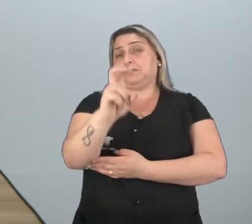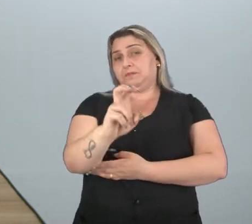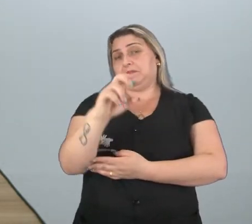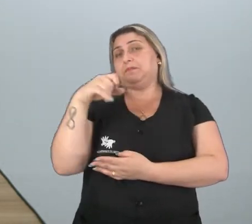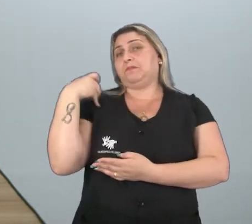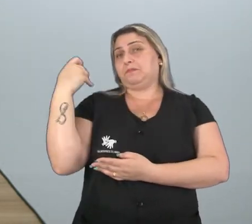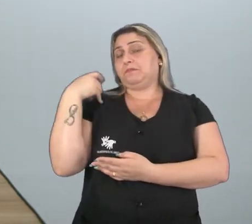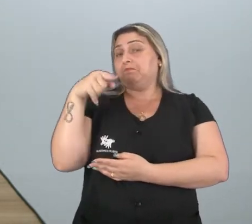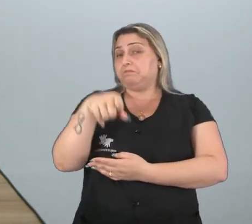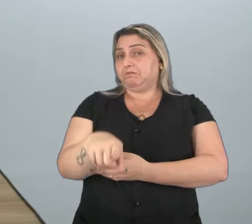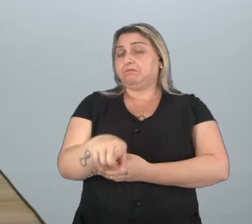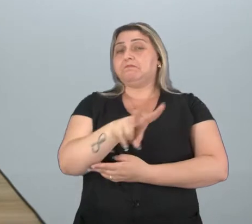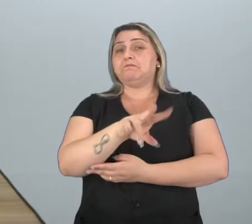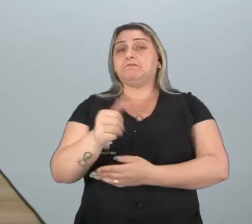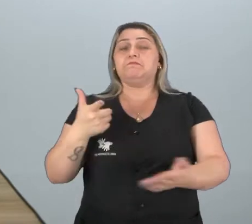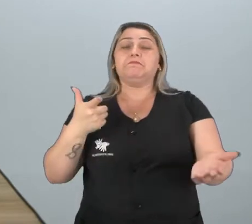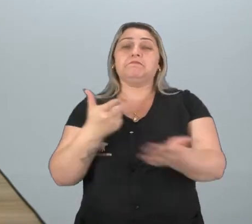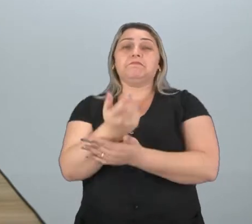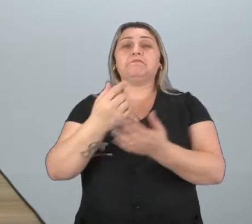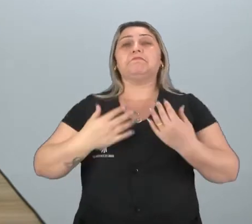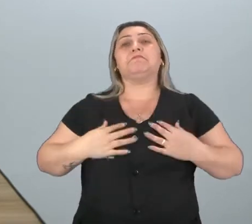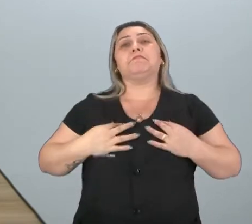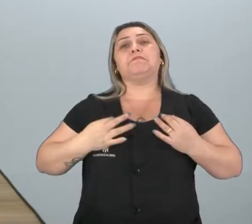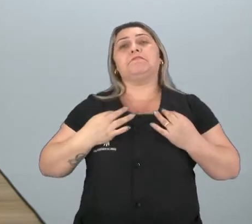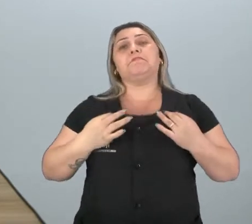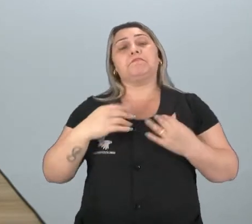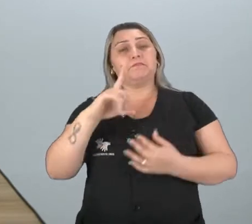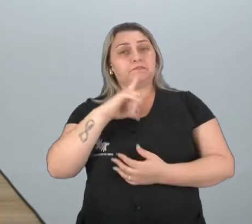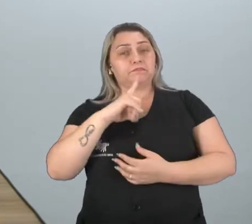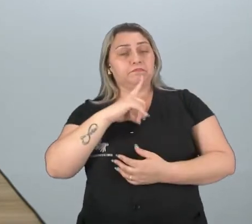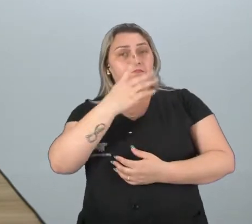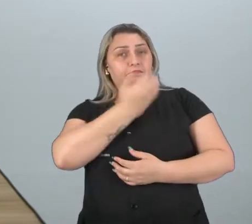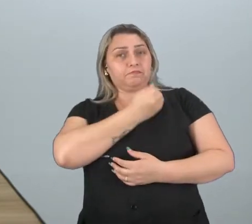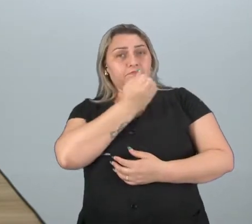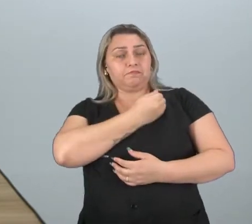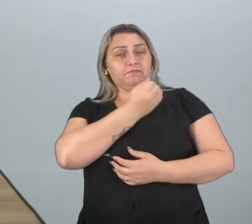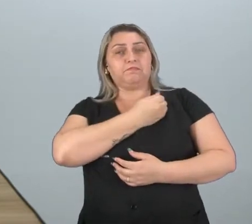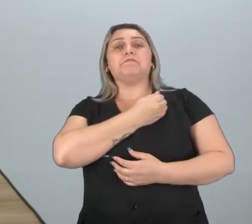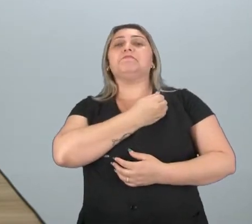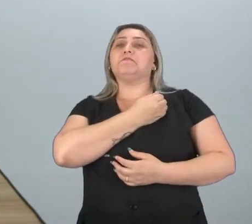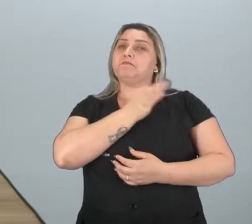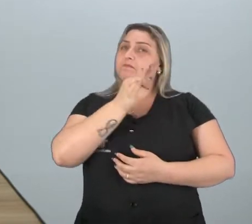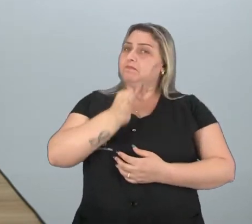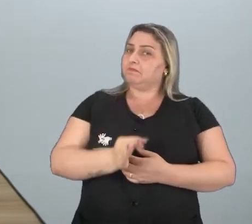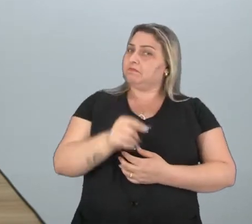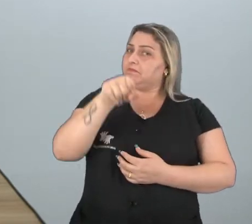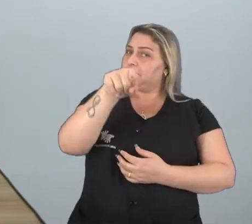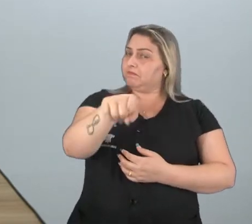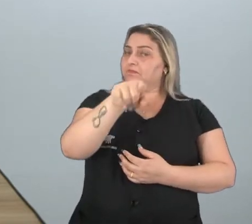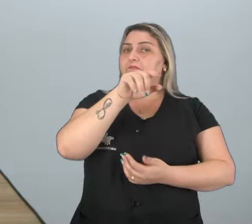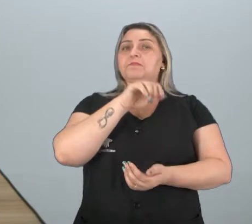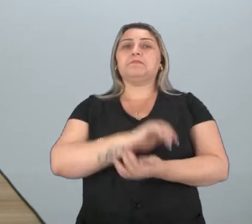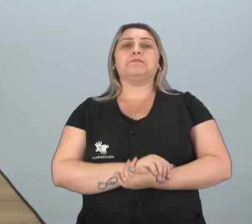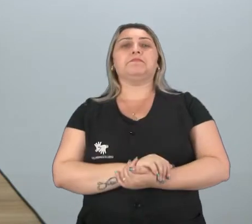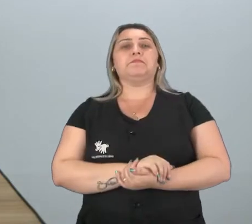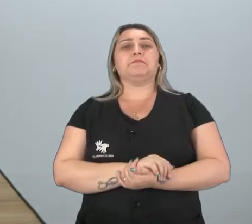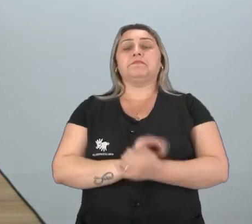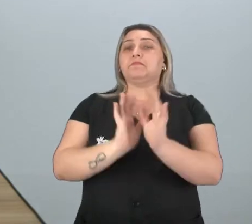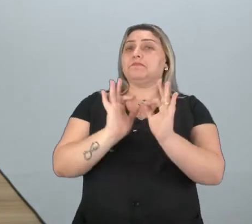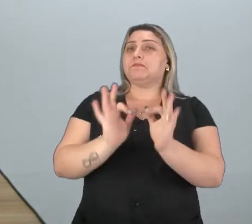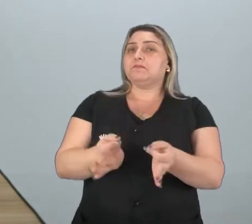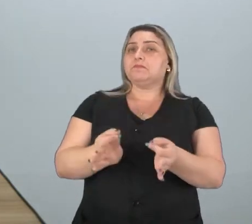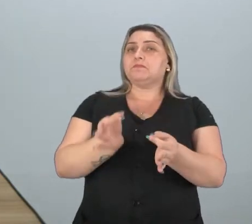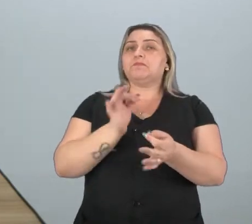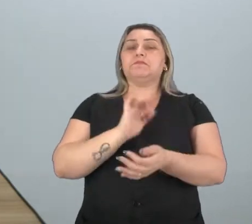5 anos, você vai comprar uma roupa que tem a numeração que vai servir em você,